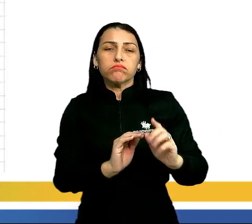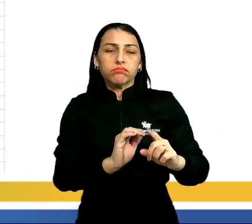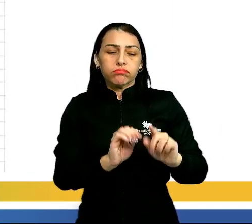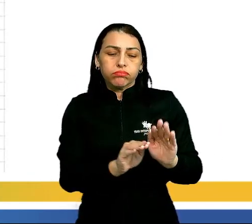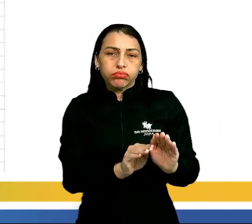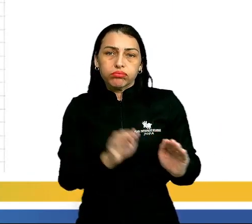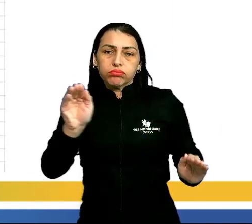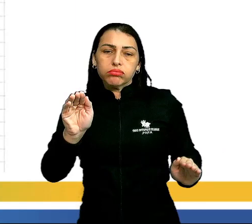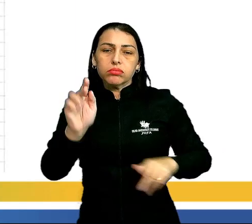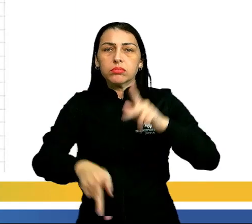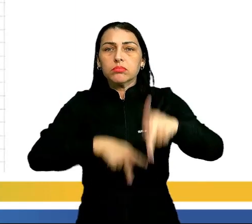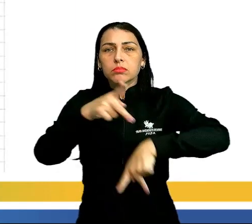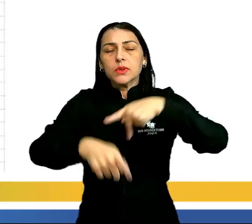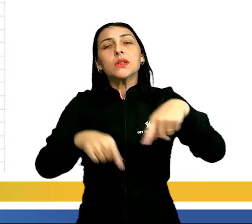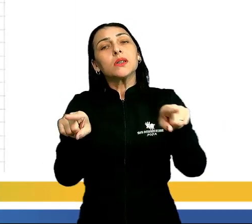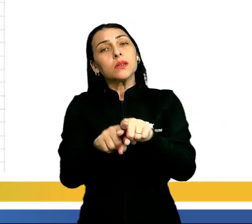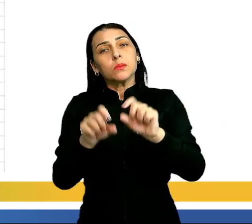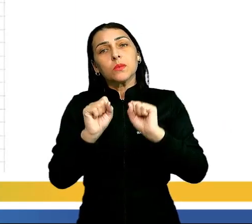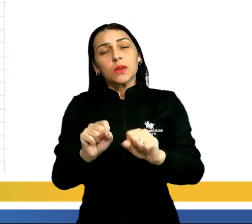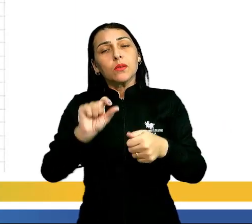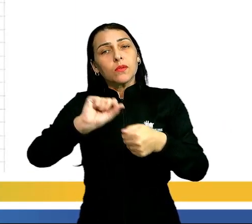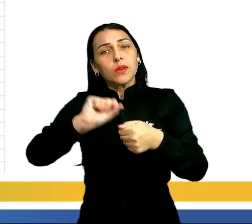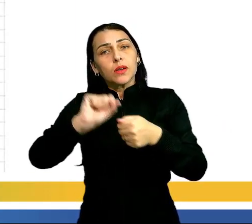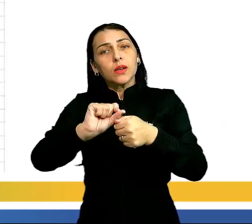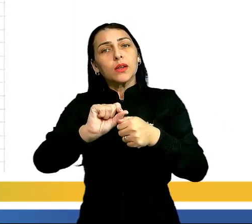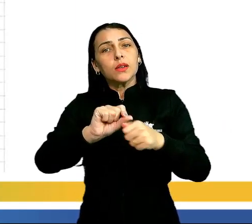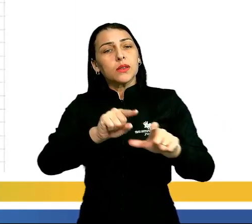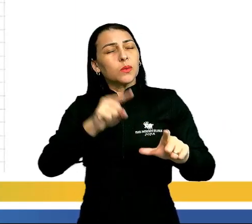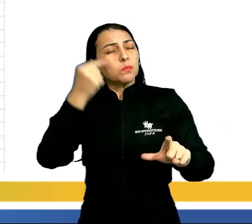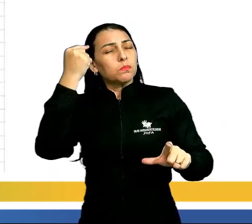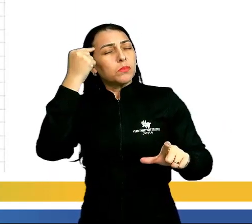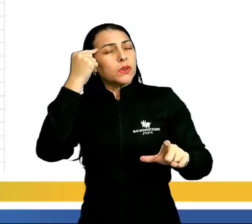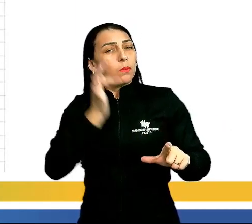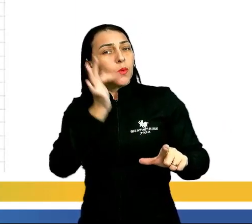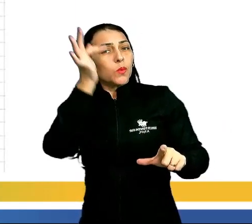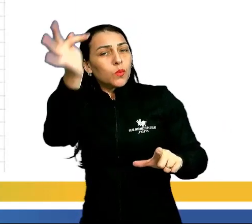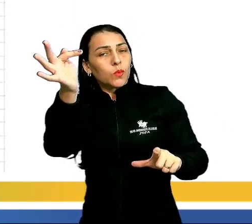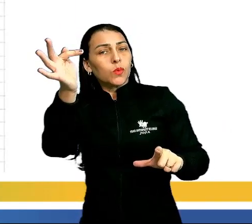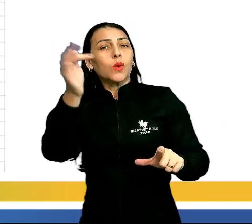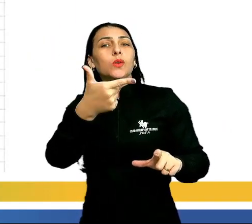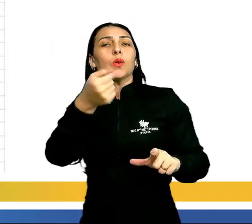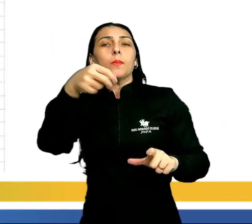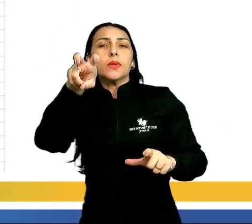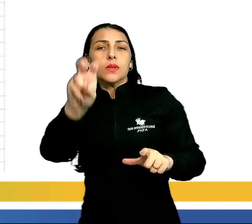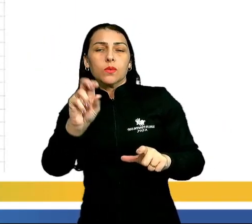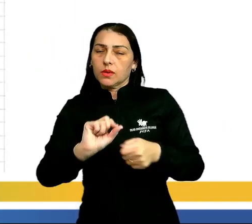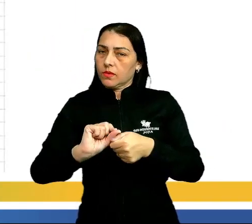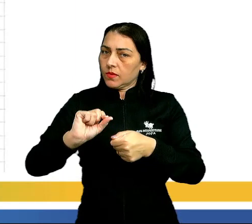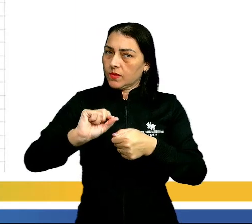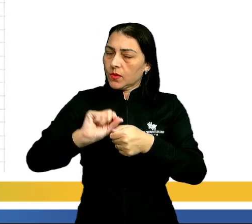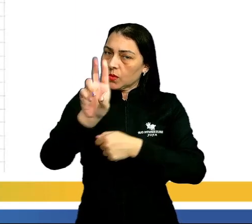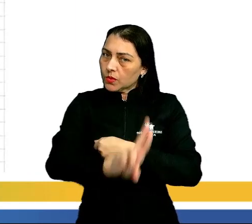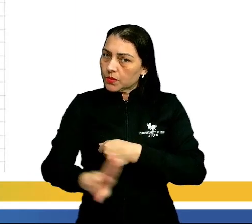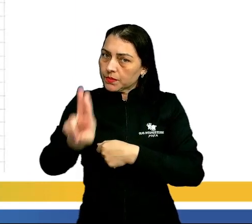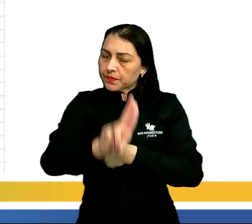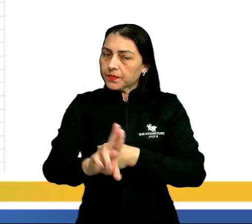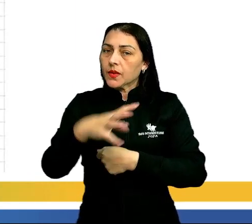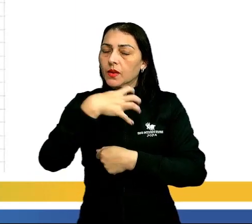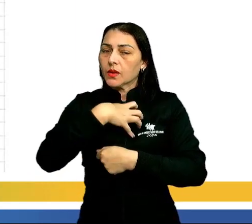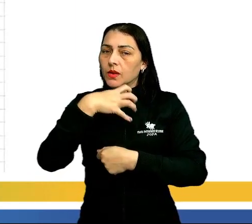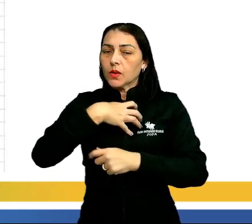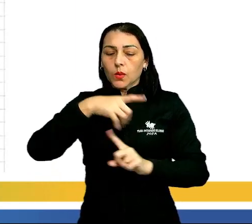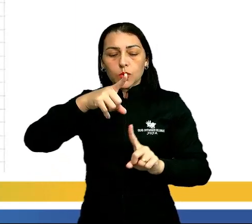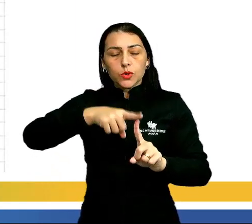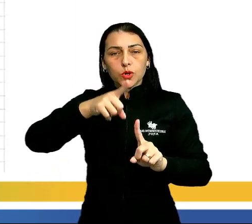da população e também podemos realizar projeções etárias, que é o caso aí de 2050, utilizando o formato